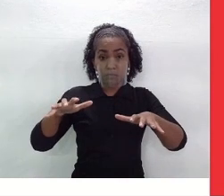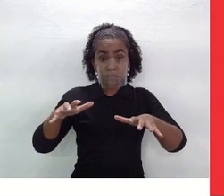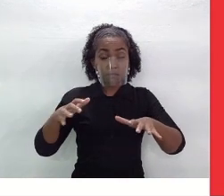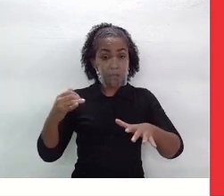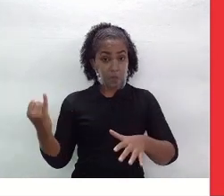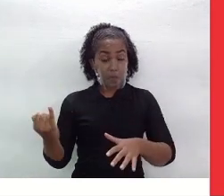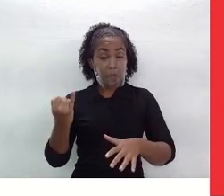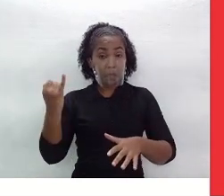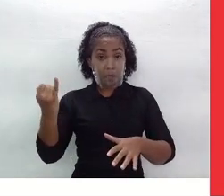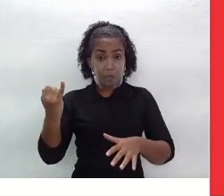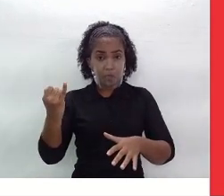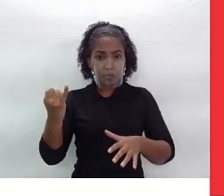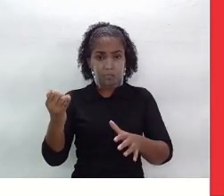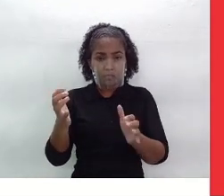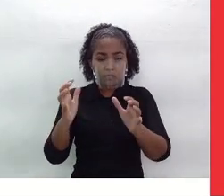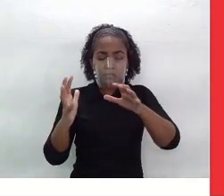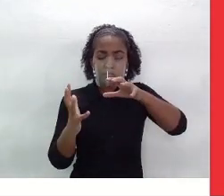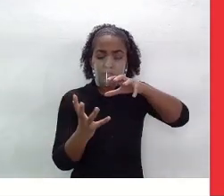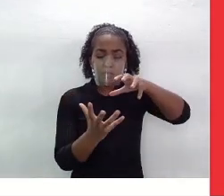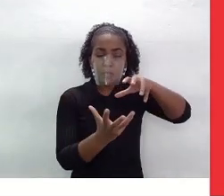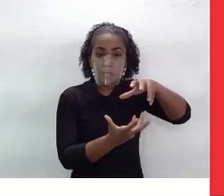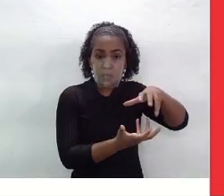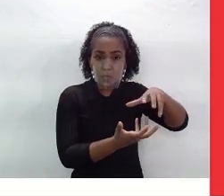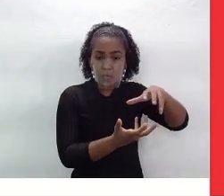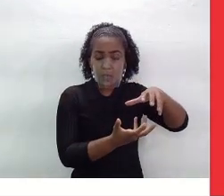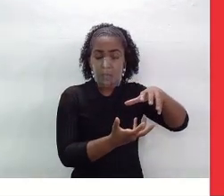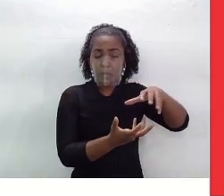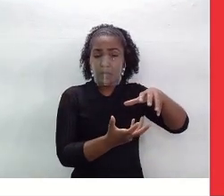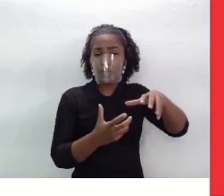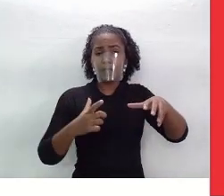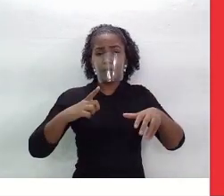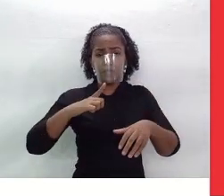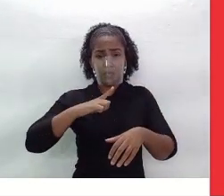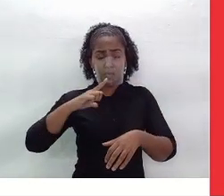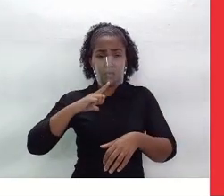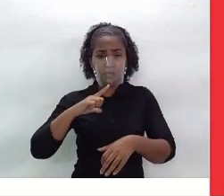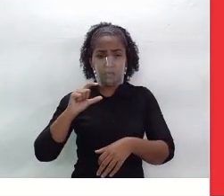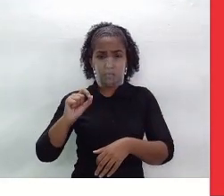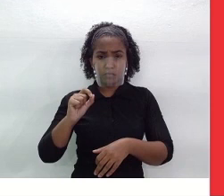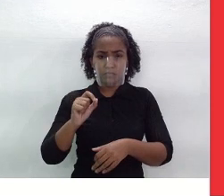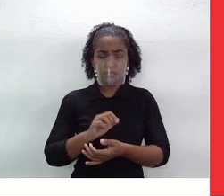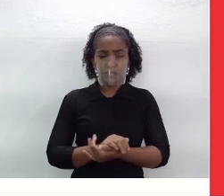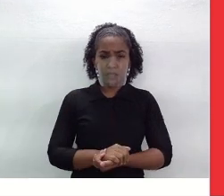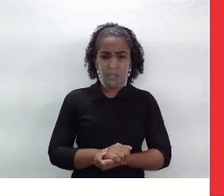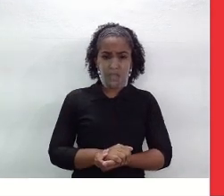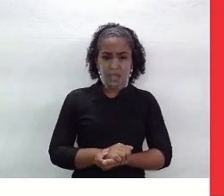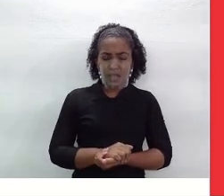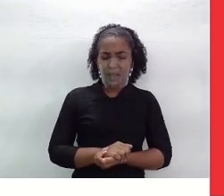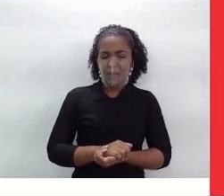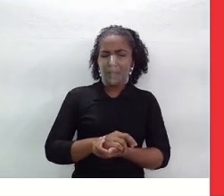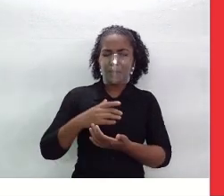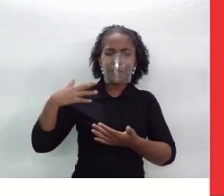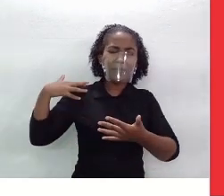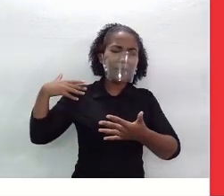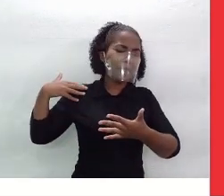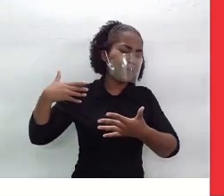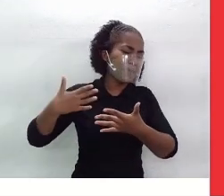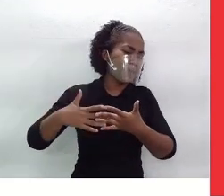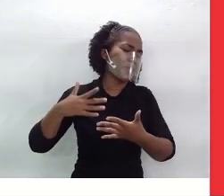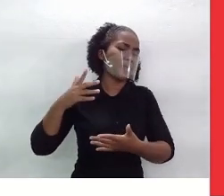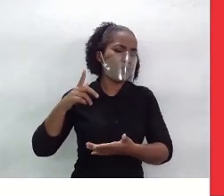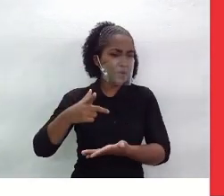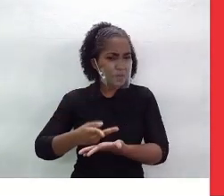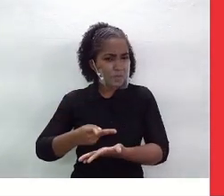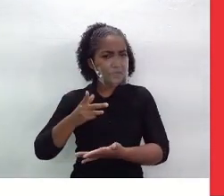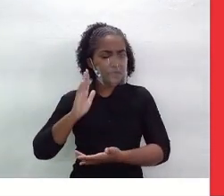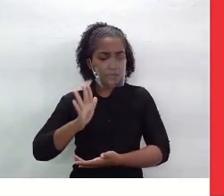proporções sobre o globo e que vai existir, na realidade, há muito tempo que existe esse